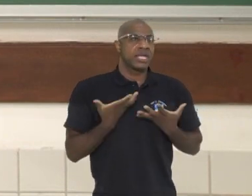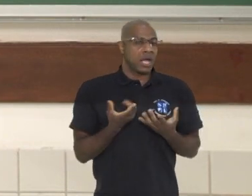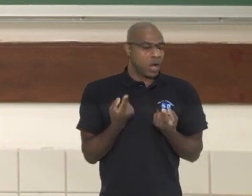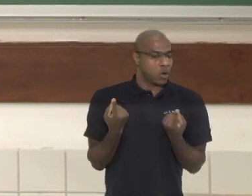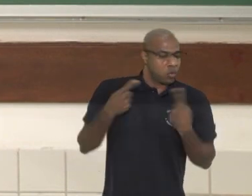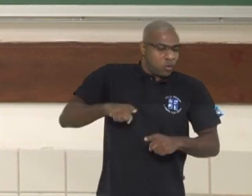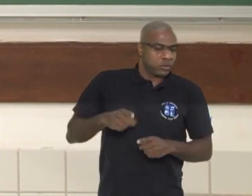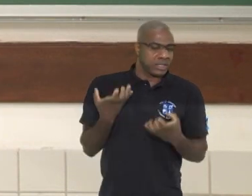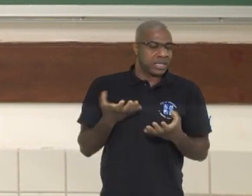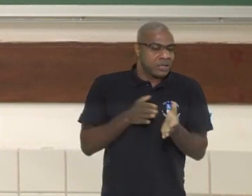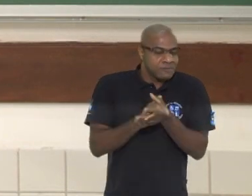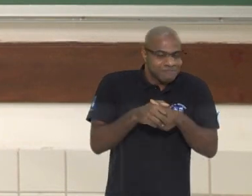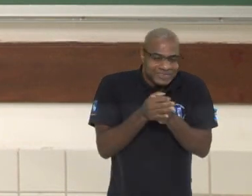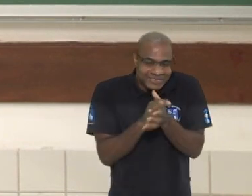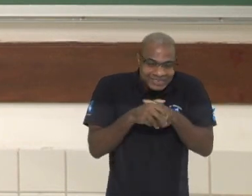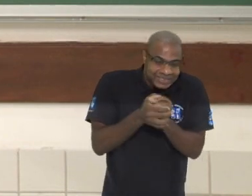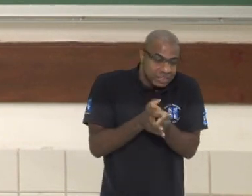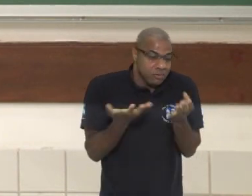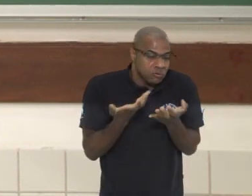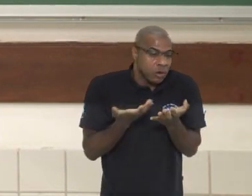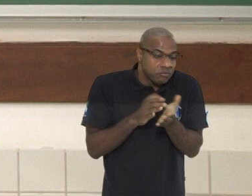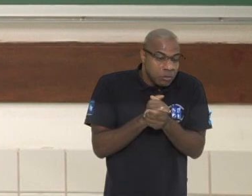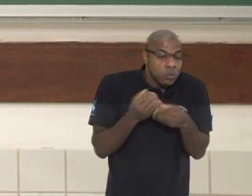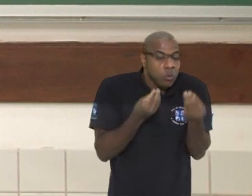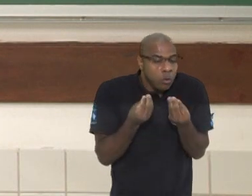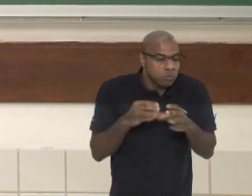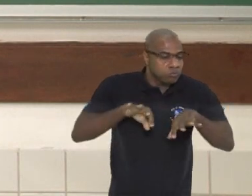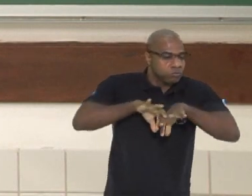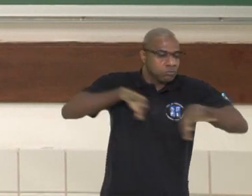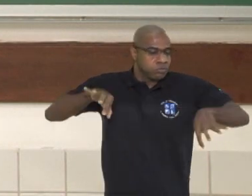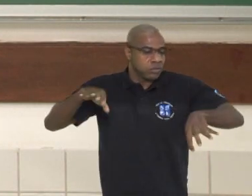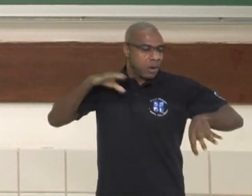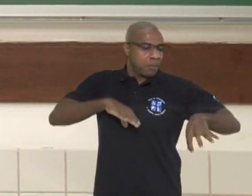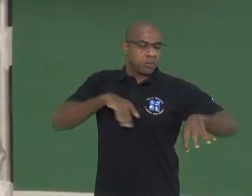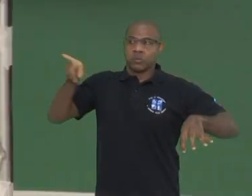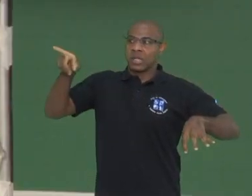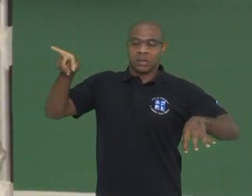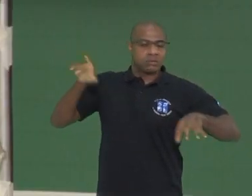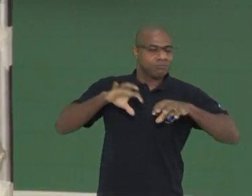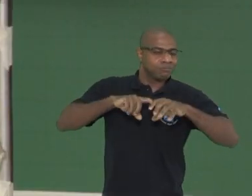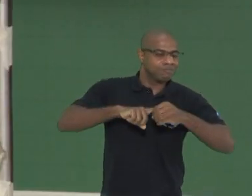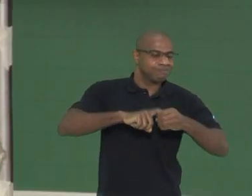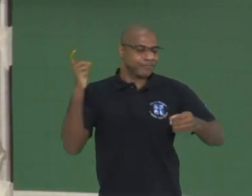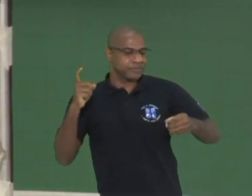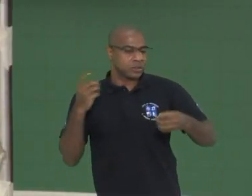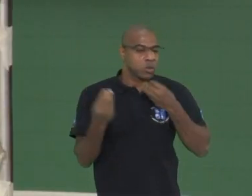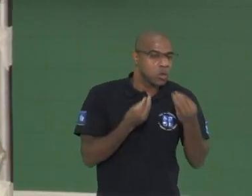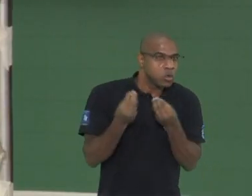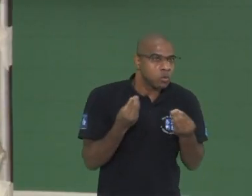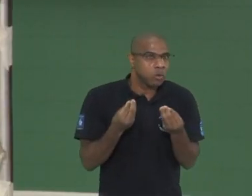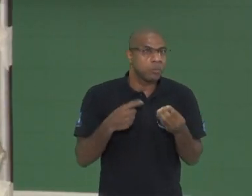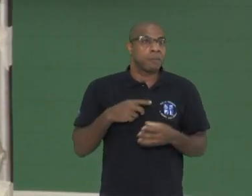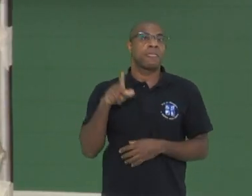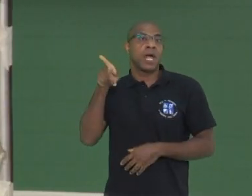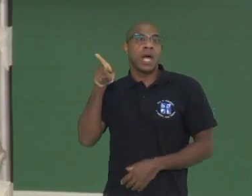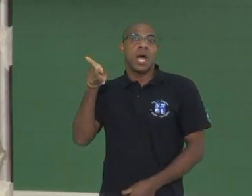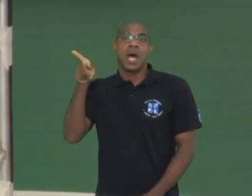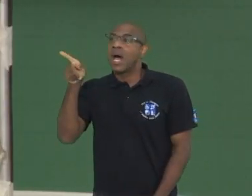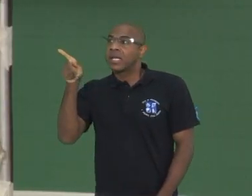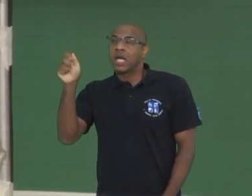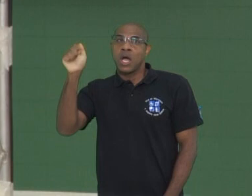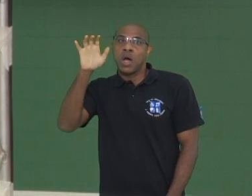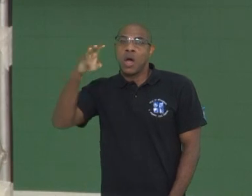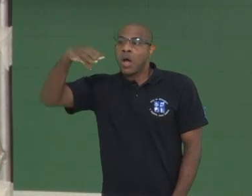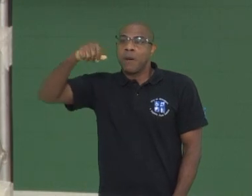sua separação com Portugal. Não podemos esquecer desse mapa aqui, que é o mapa que mostra a região da